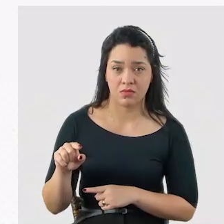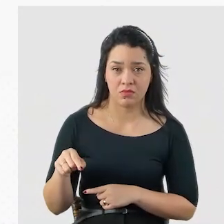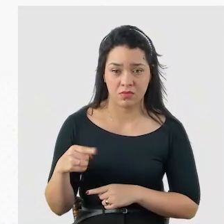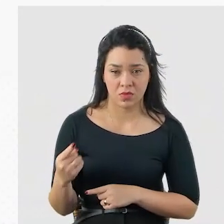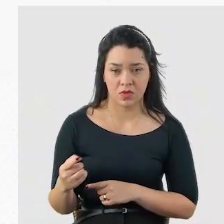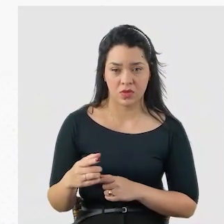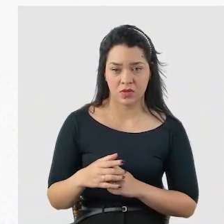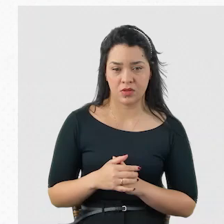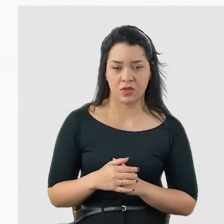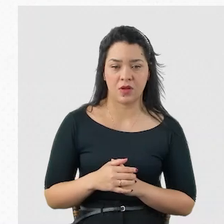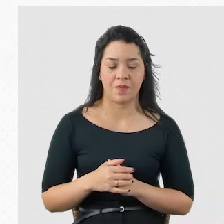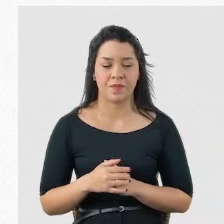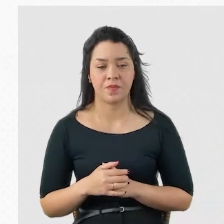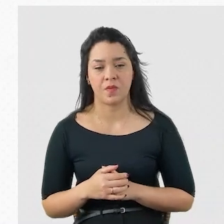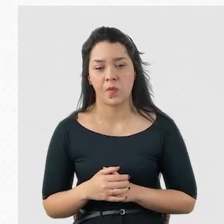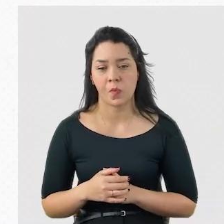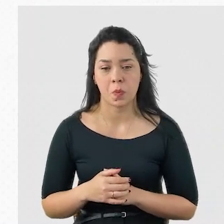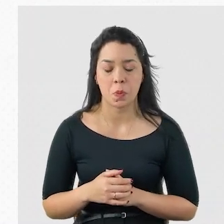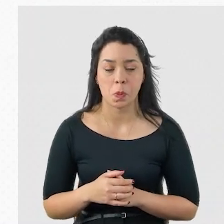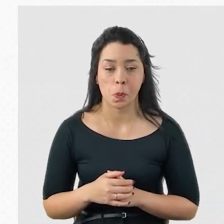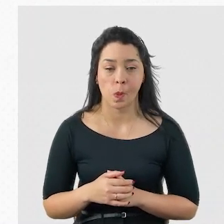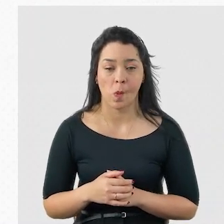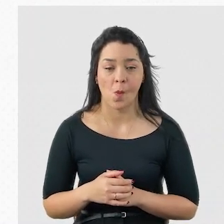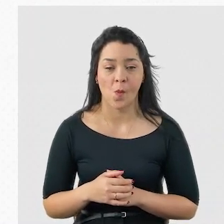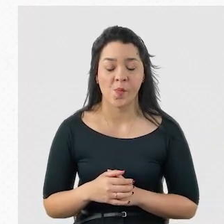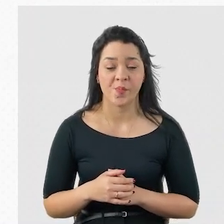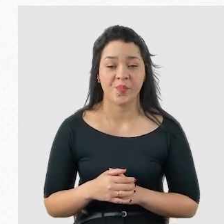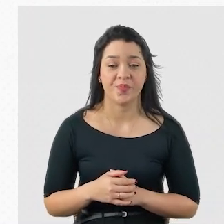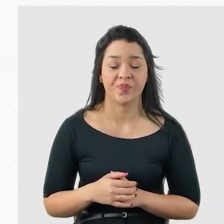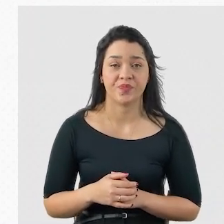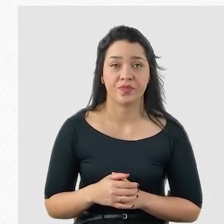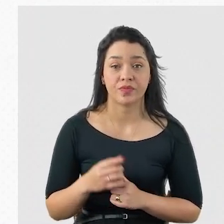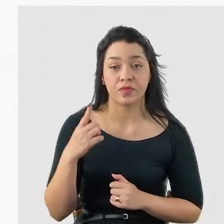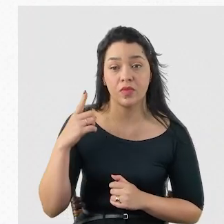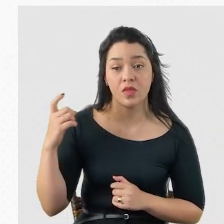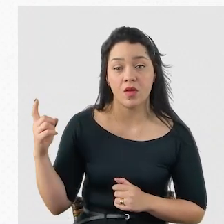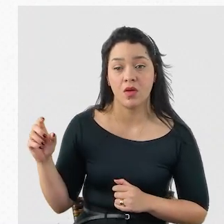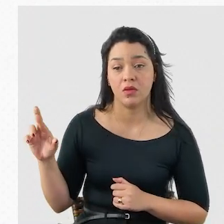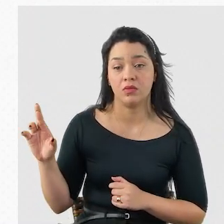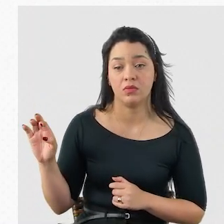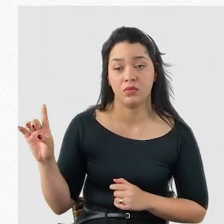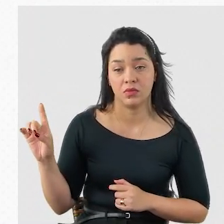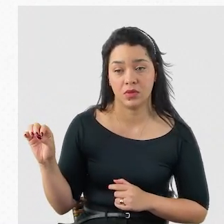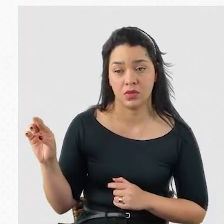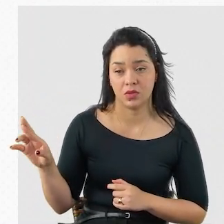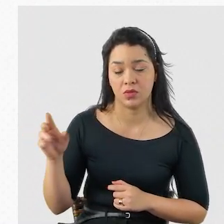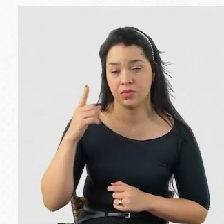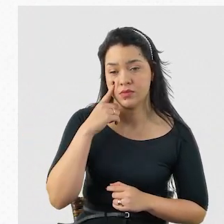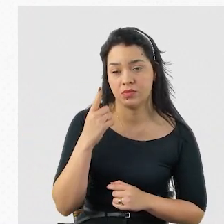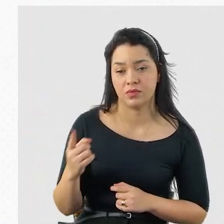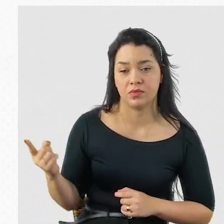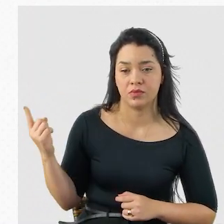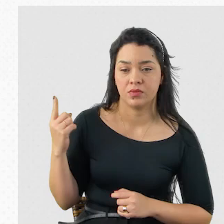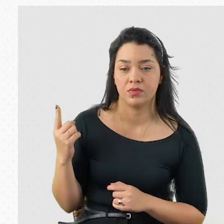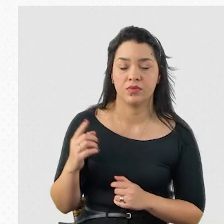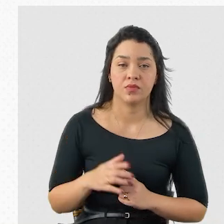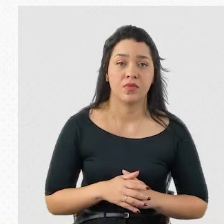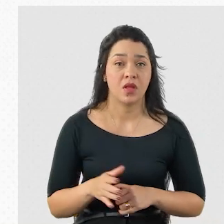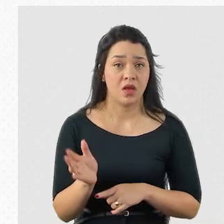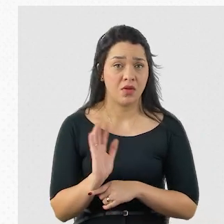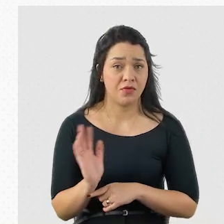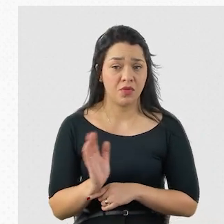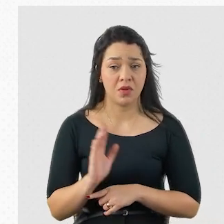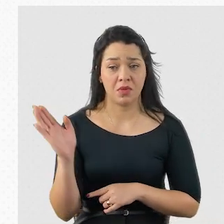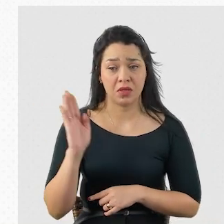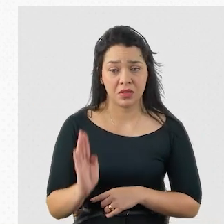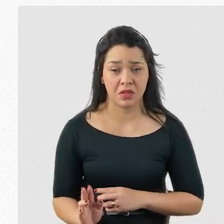Não tem jeito. A gente ainda está nesse processo lamentável. O Som ao Redor, de Kleber Mendonça Filho, é um filme brasileiro que